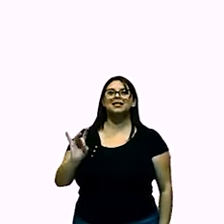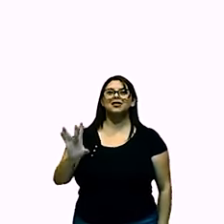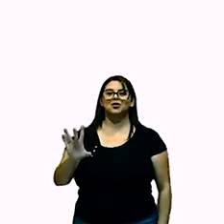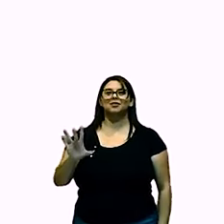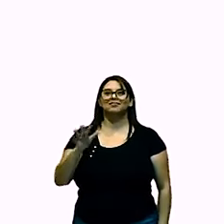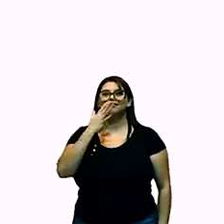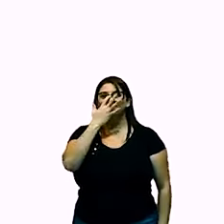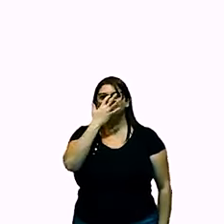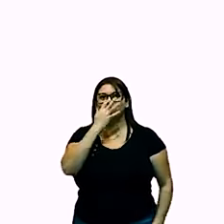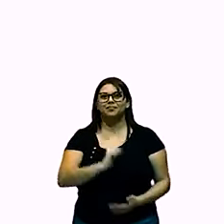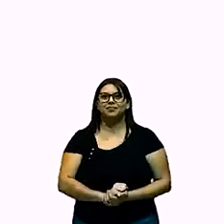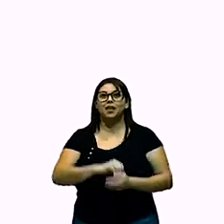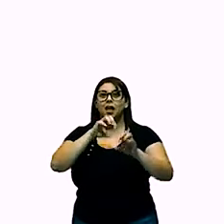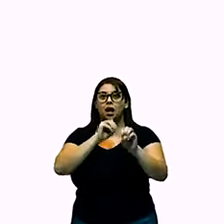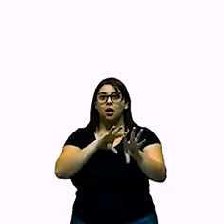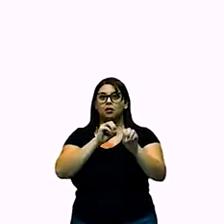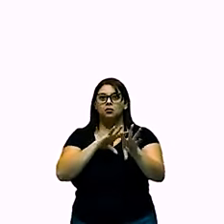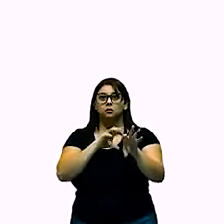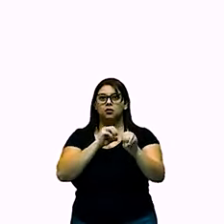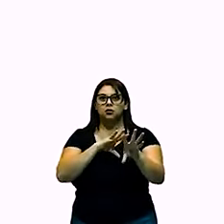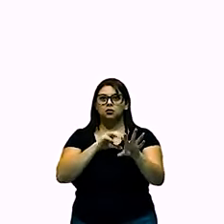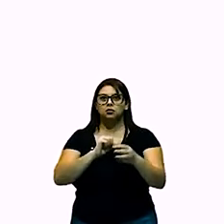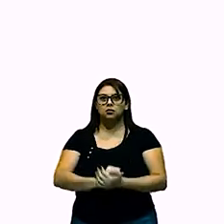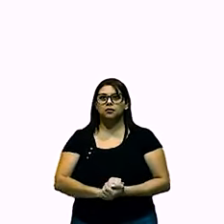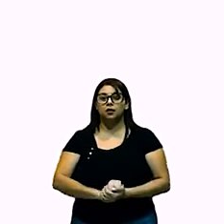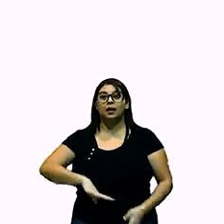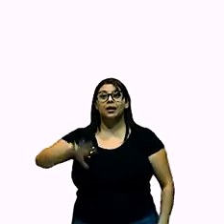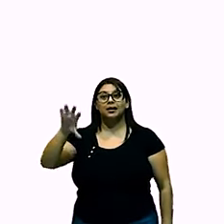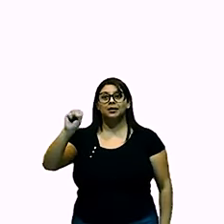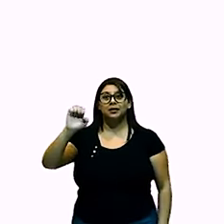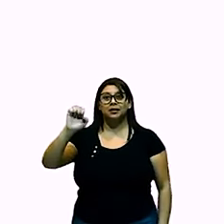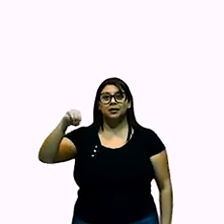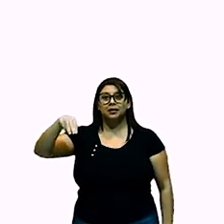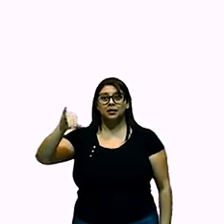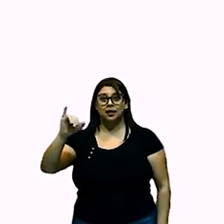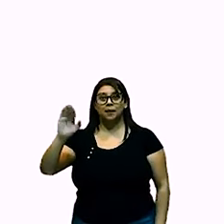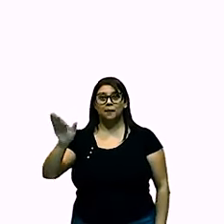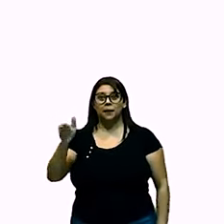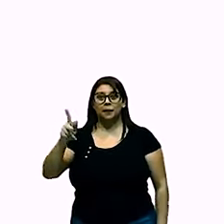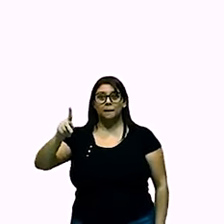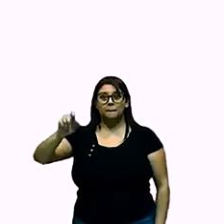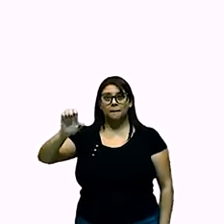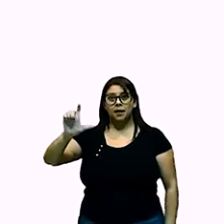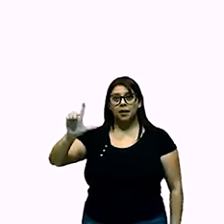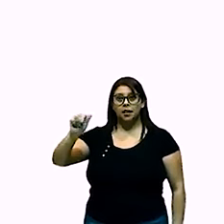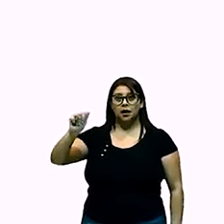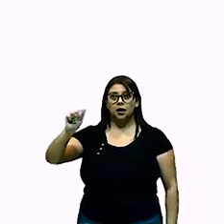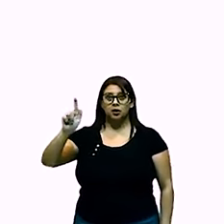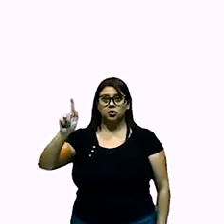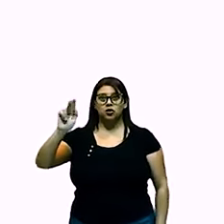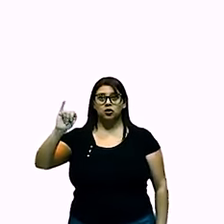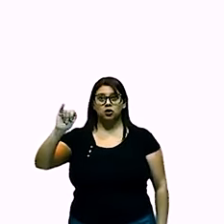ensino semi-pelagiano, já vou explicar. Seguido pela doutrina católica que trazia o homem como